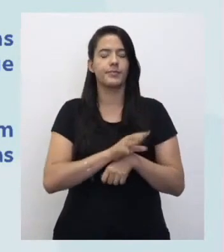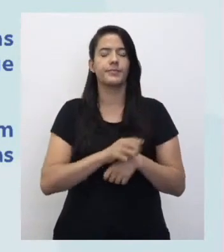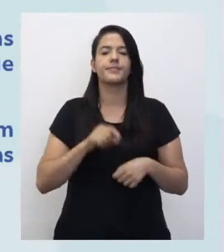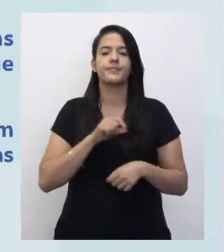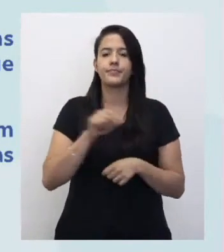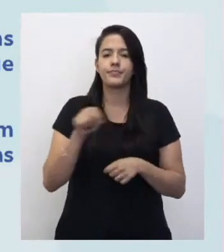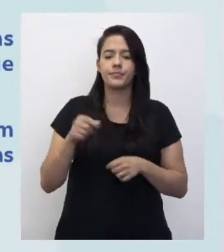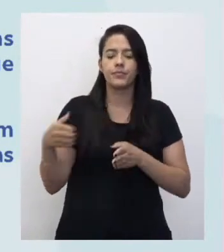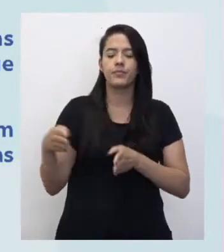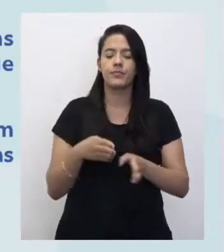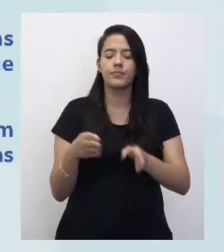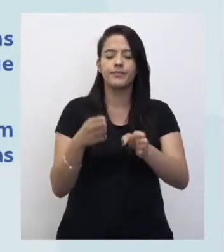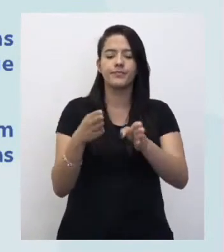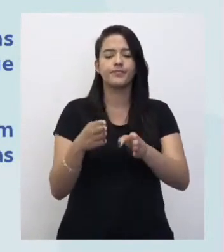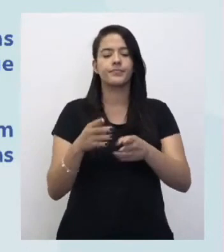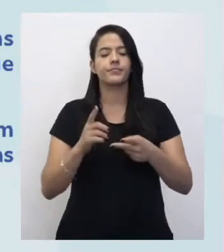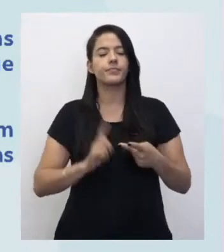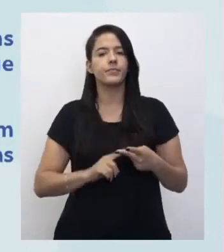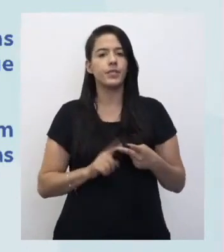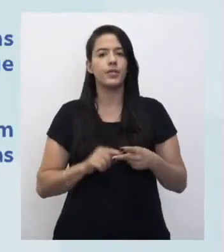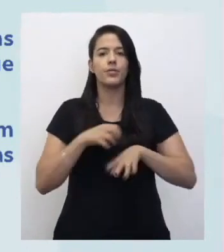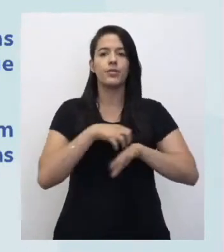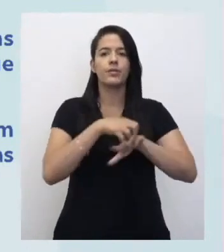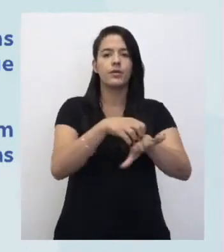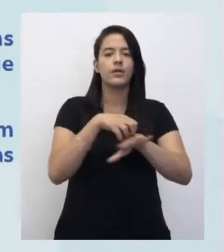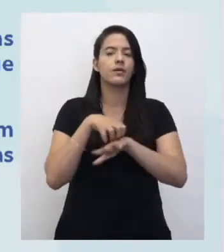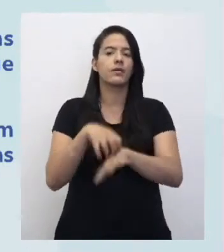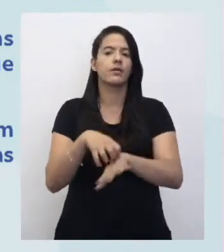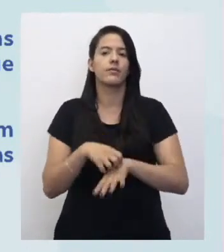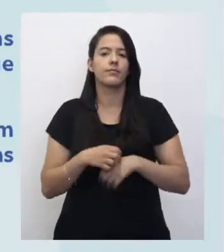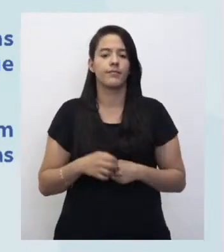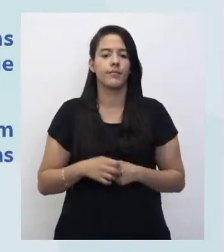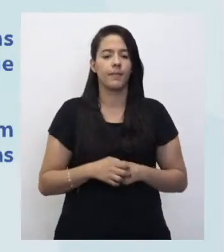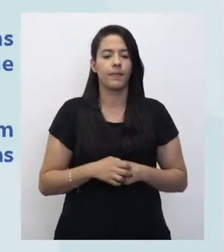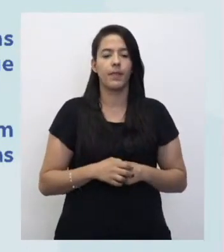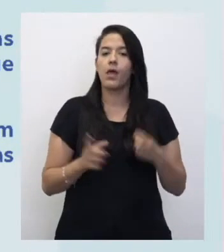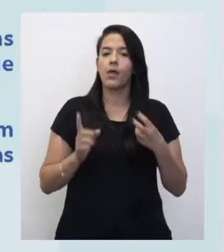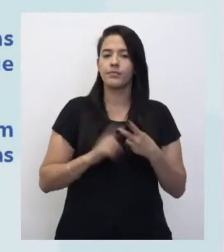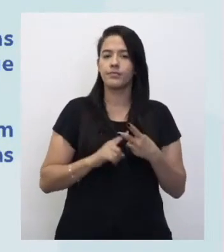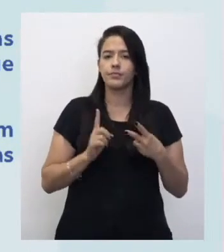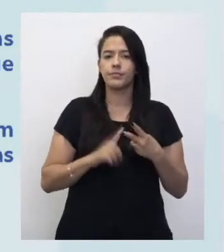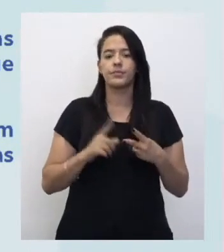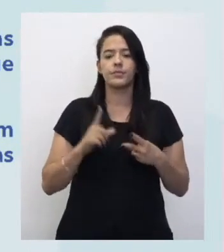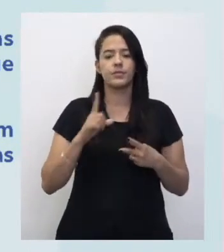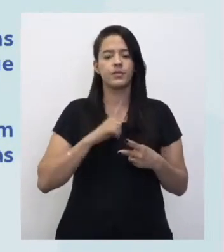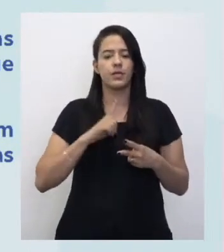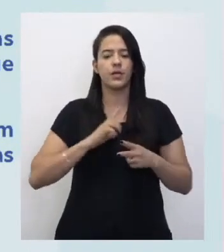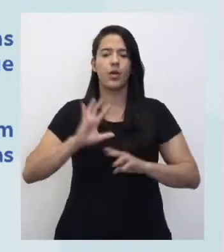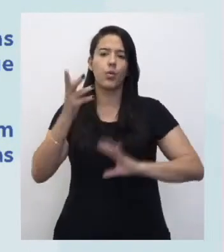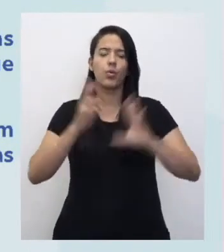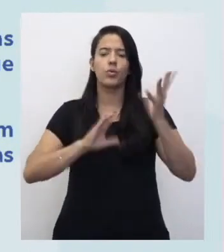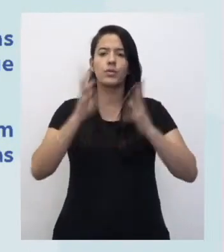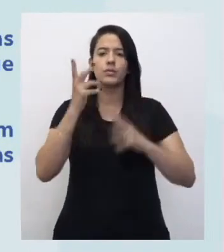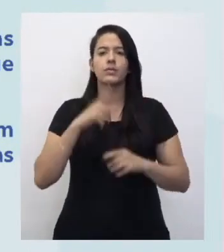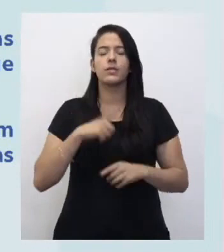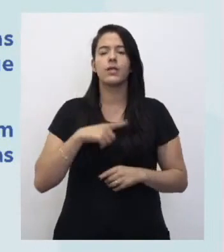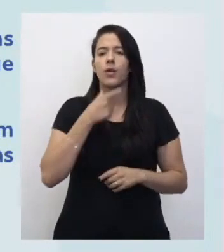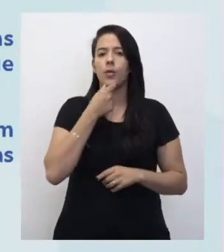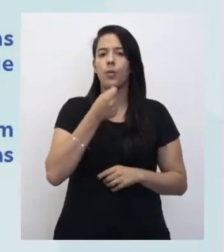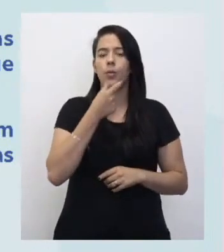ao trajeto e aos meios de transporte? E 2, a que tipo de intercorrência os mercadores